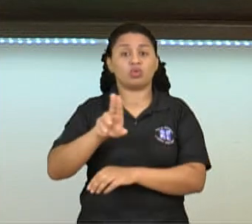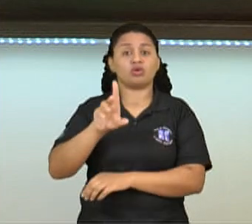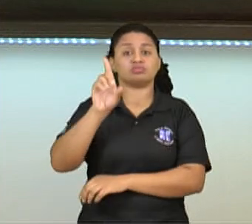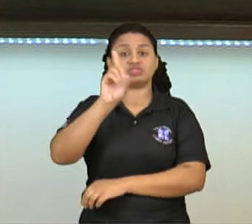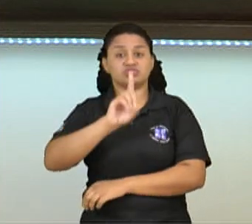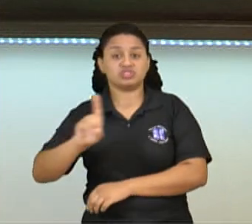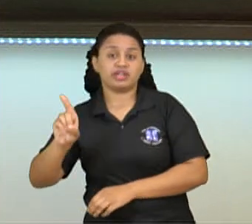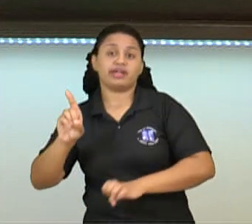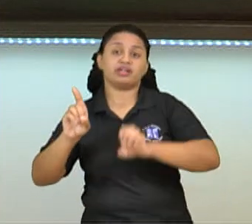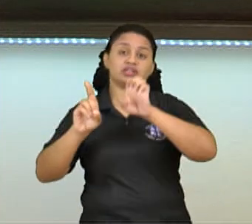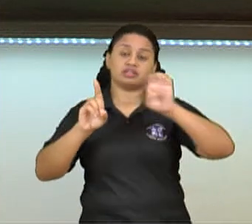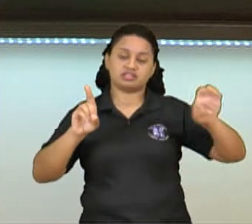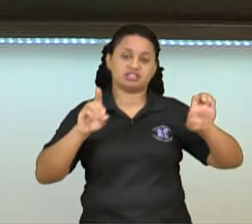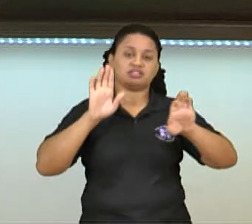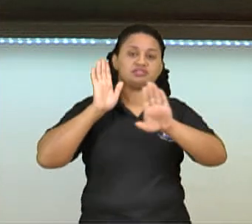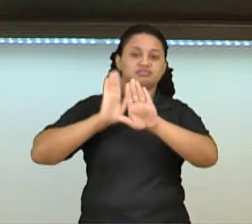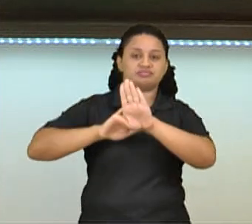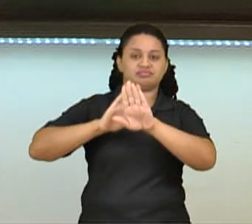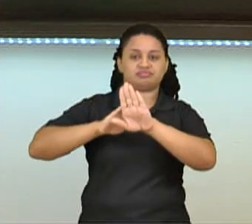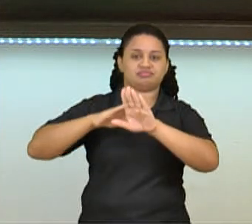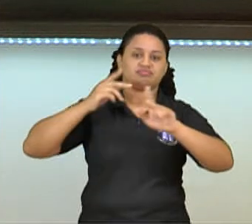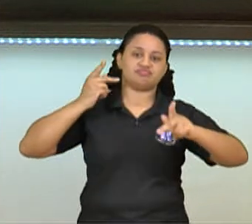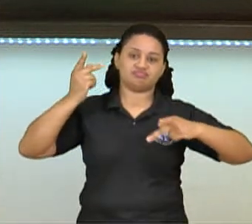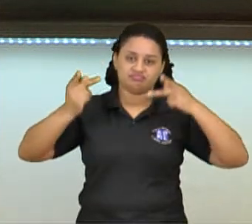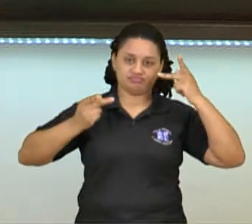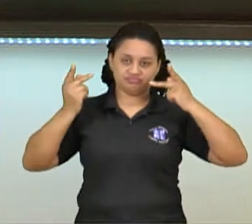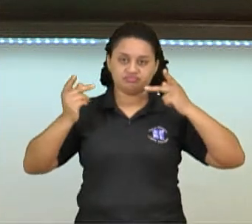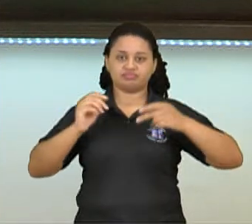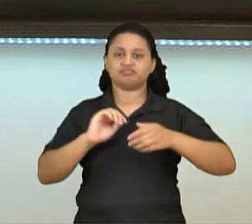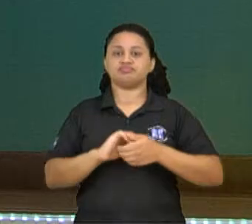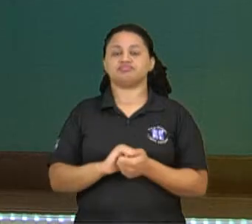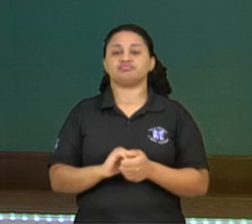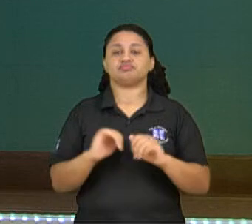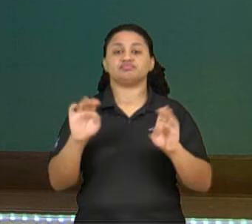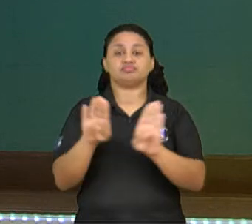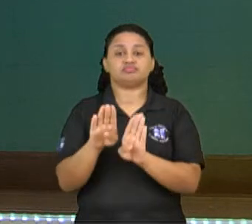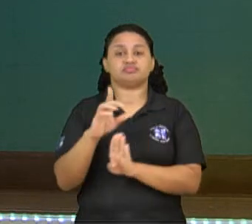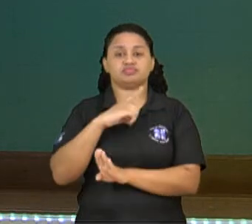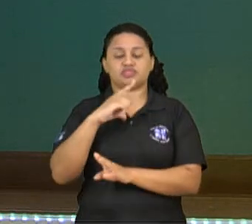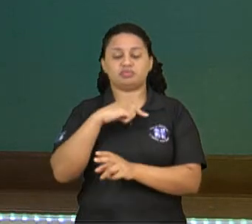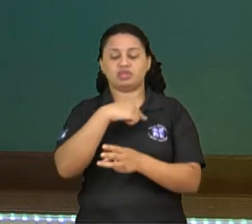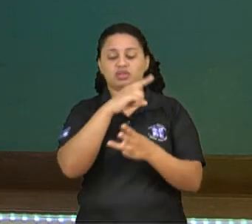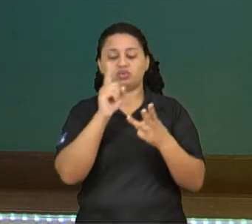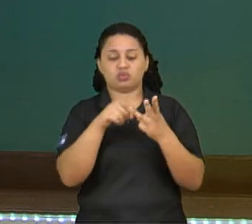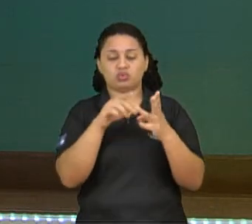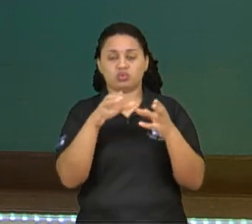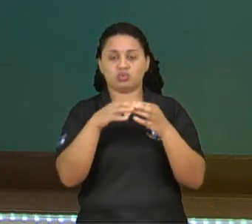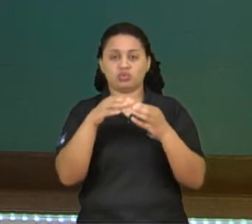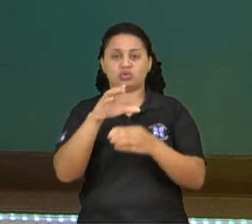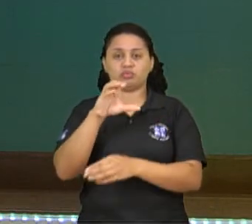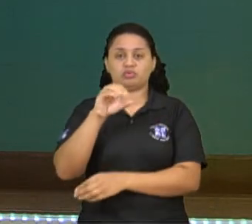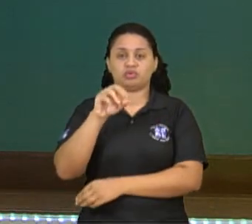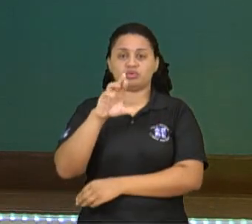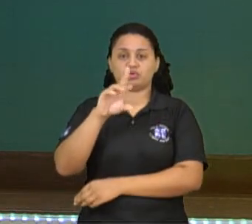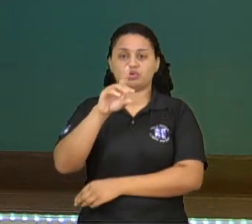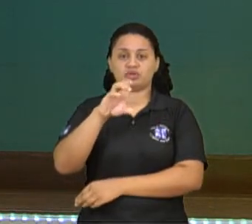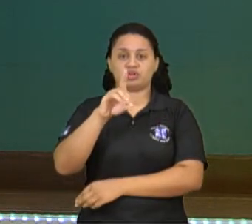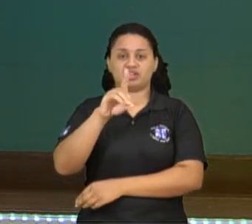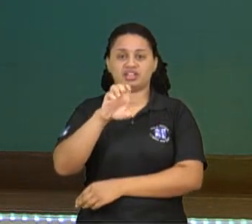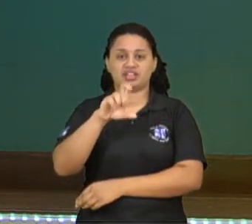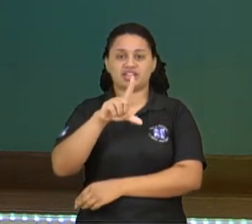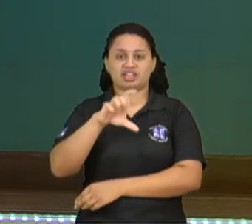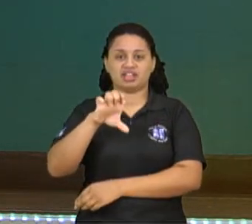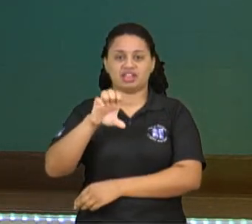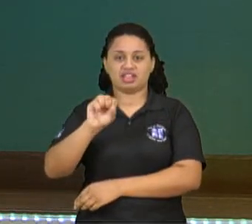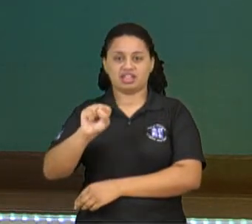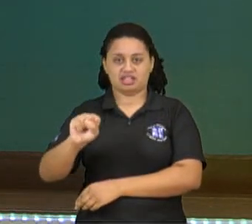as ideologias políticas. Vamos ter também os cordeliers, que eram um grupo que também tinham algumas